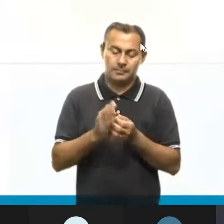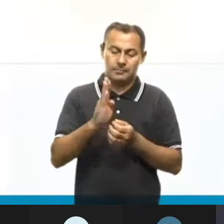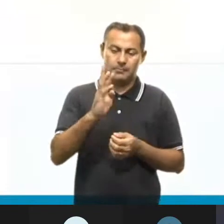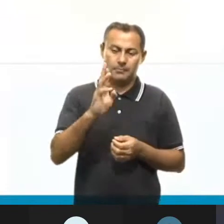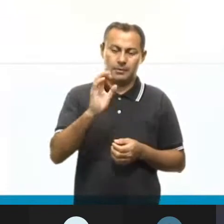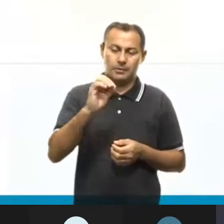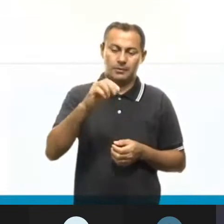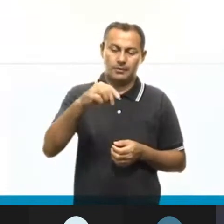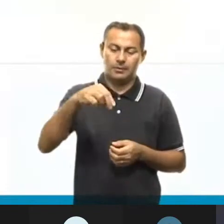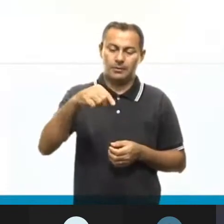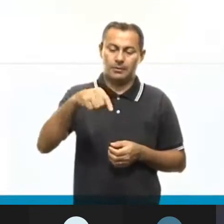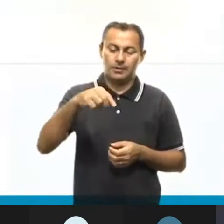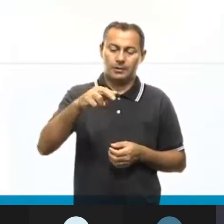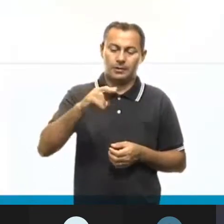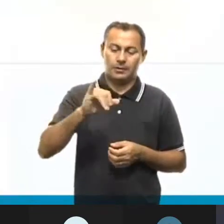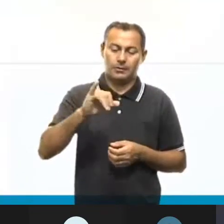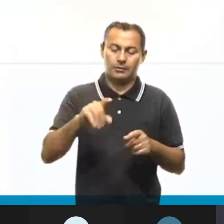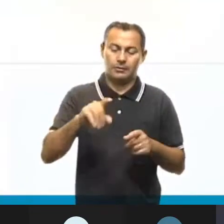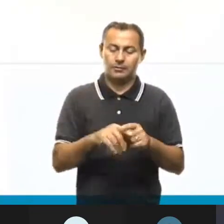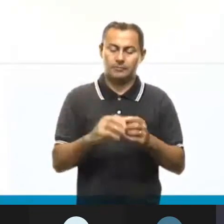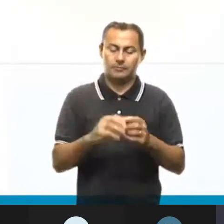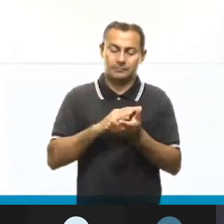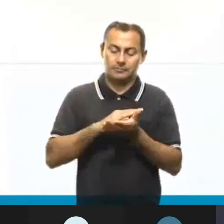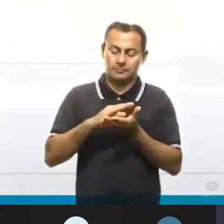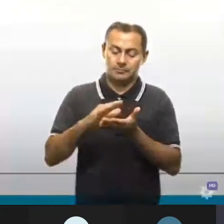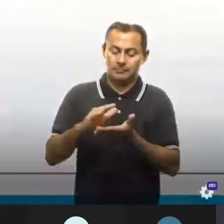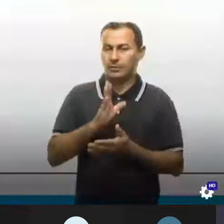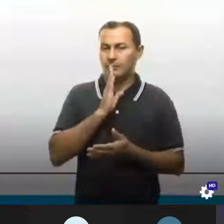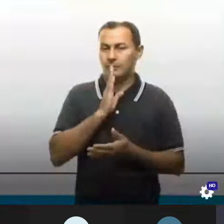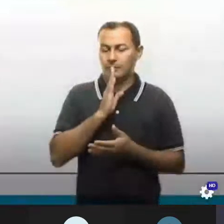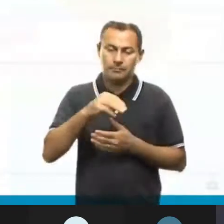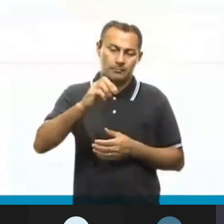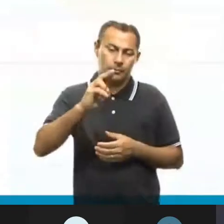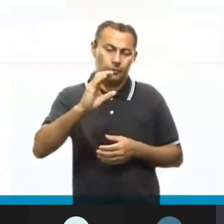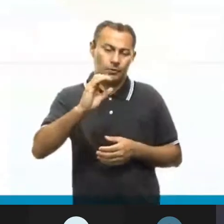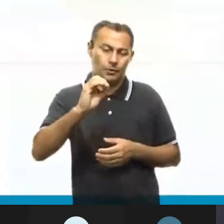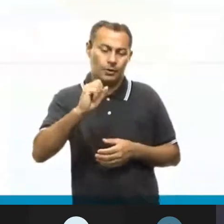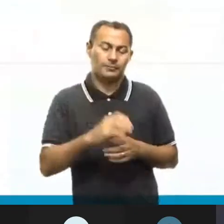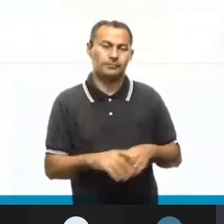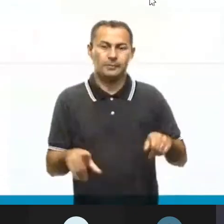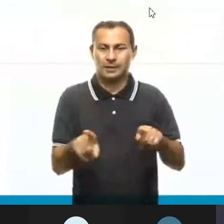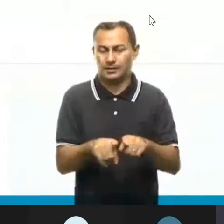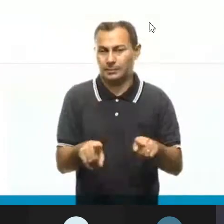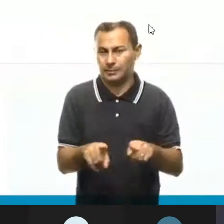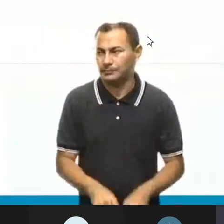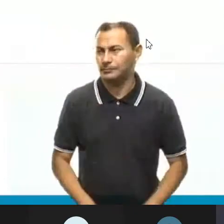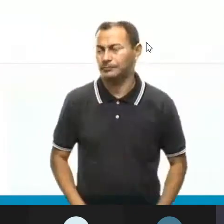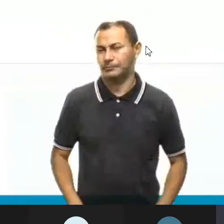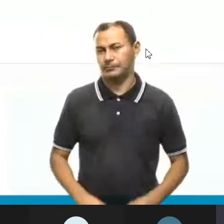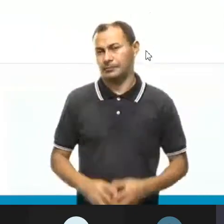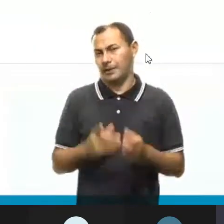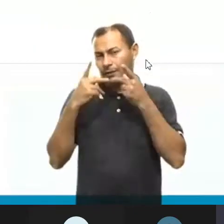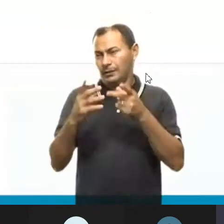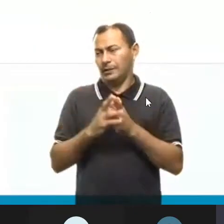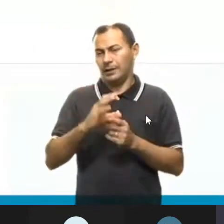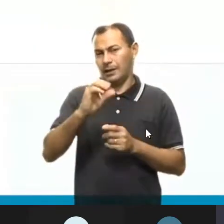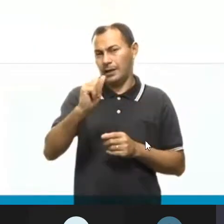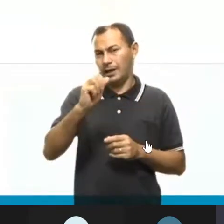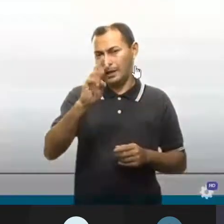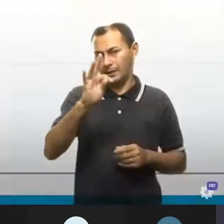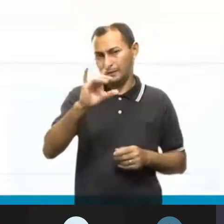Esse brônquio, ele tem então aqui, né, a camada dele que nós chamamos de mucosa, tem lá, né, como eu falei,